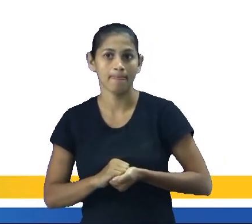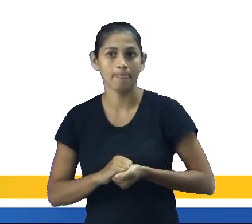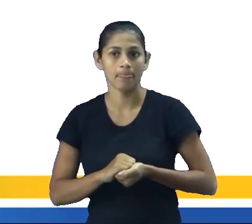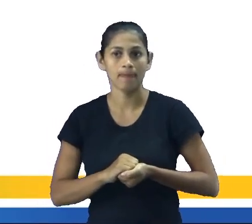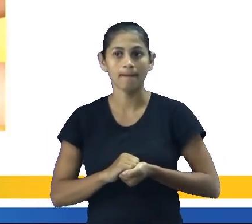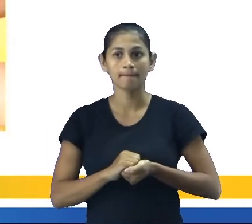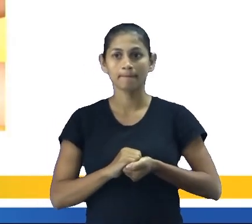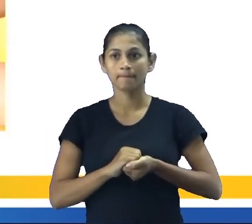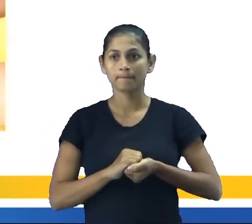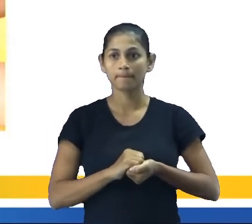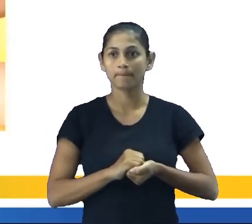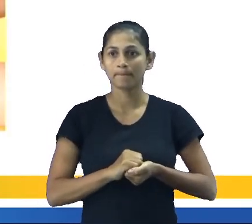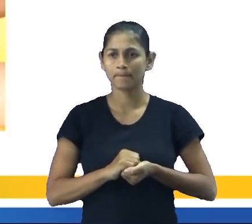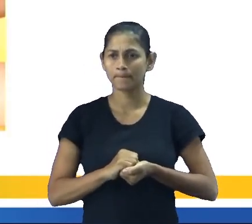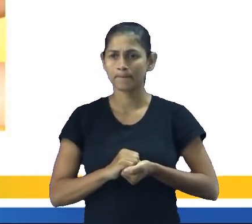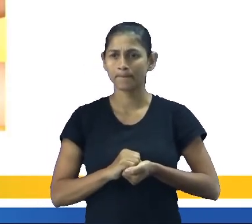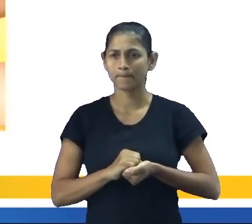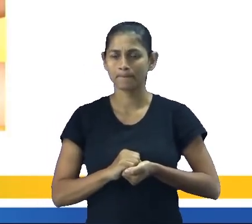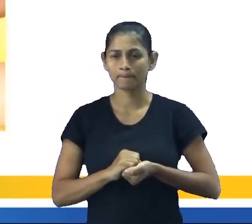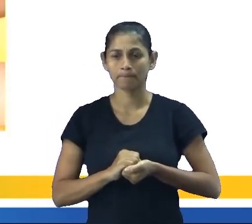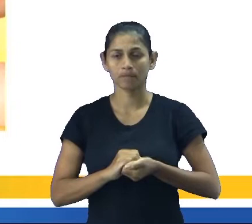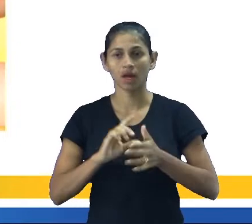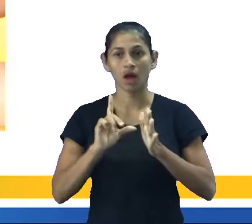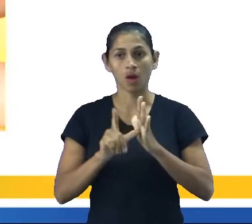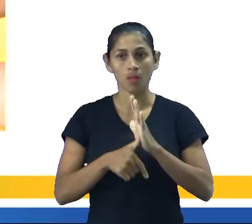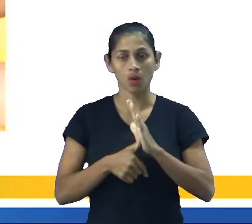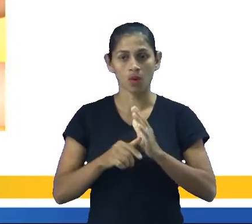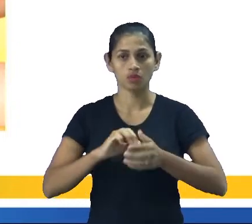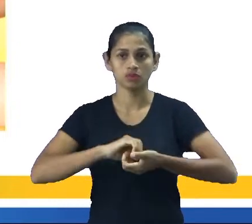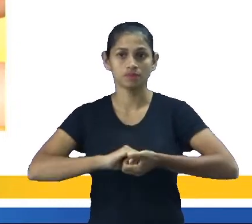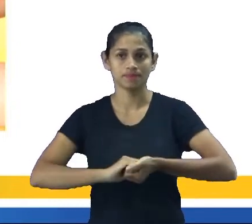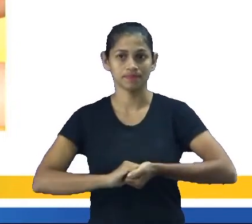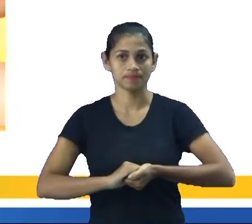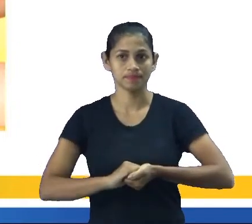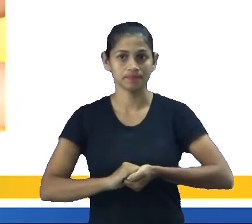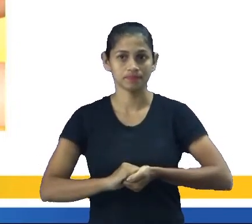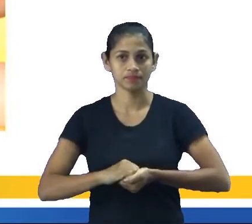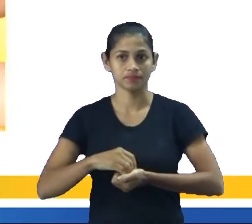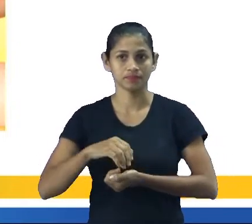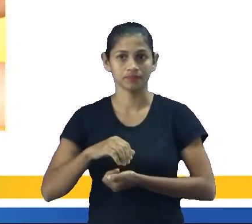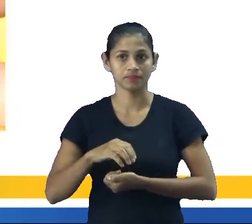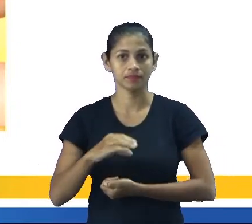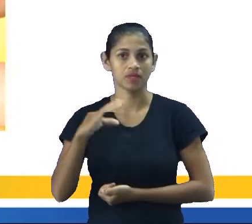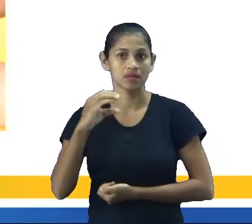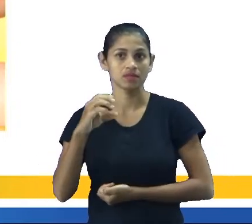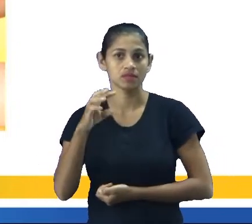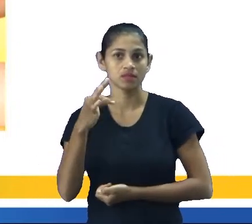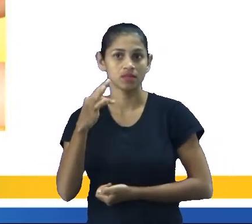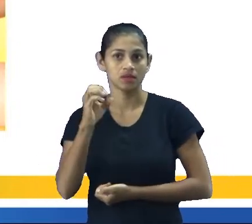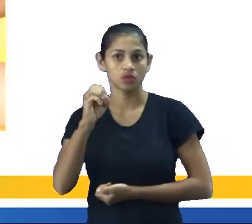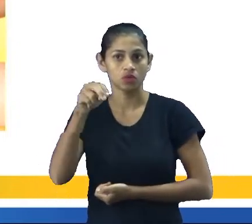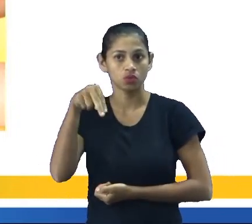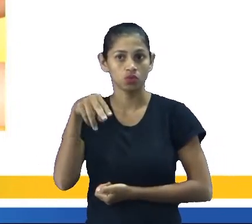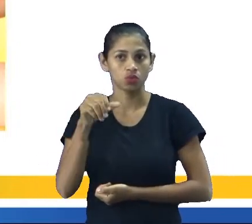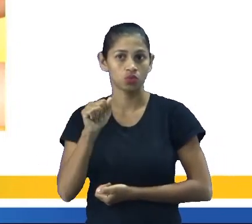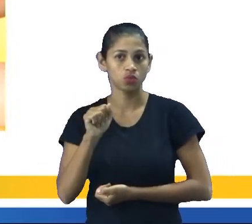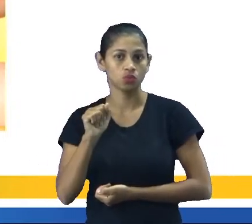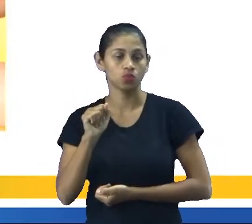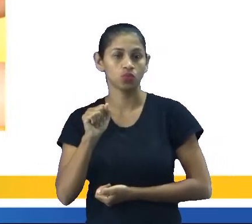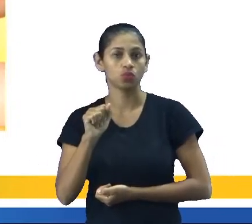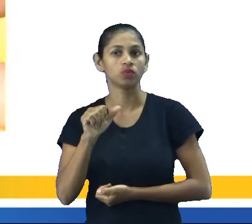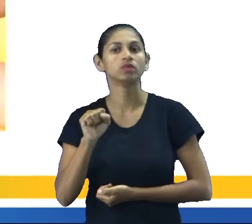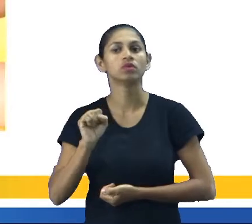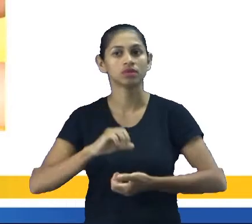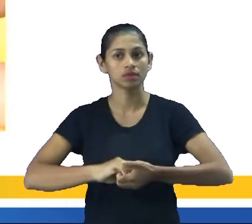nomenclatura. Próxima função, gente. Aí nós vamos ter acetonas. Acetonas, ela também vai ter ali